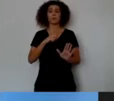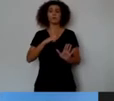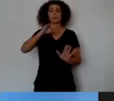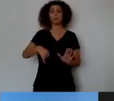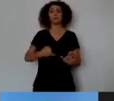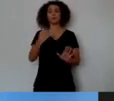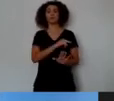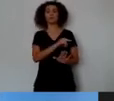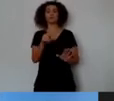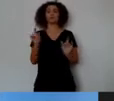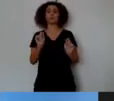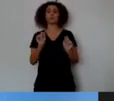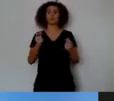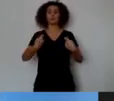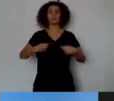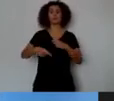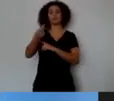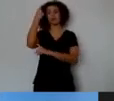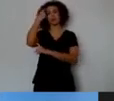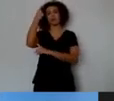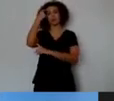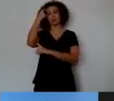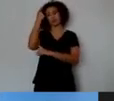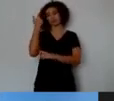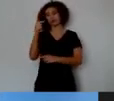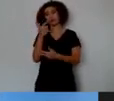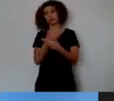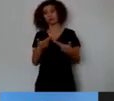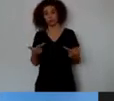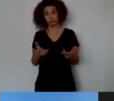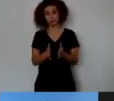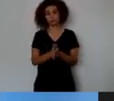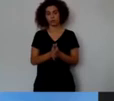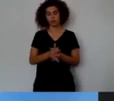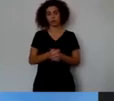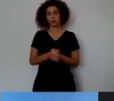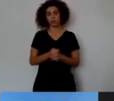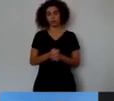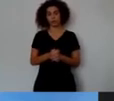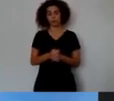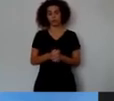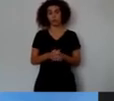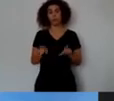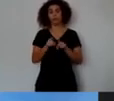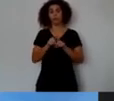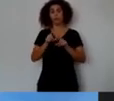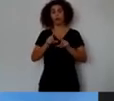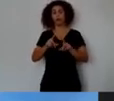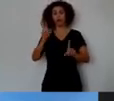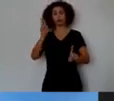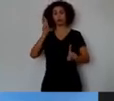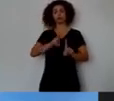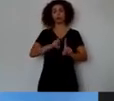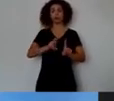vocês também, que precisa pensar outra coisa também, que é desromantizar essa ideia de representatividade, né? De que colocar uma